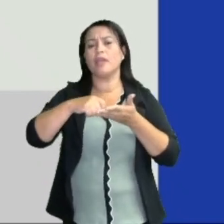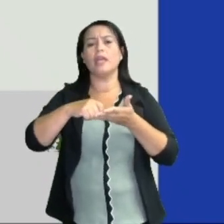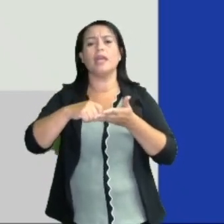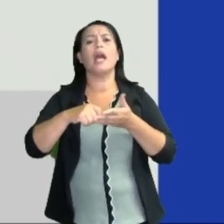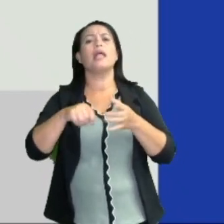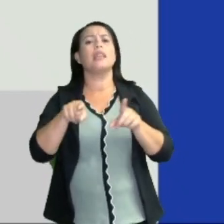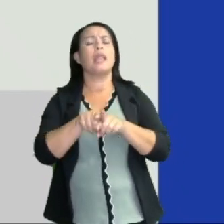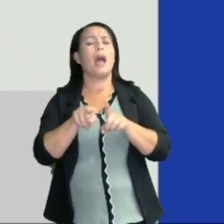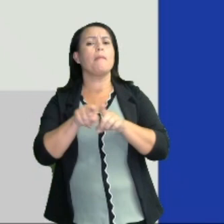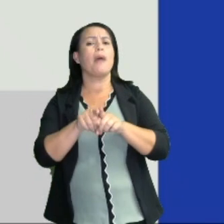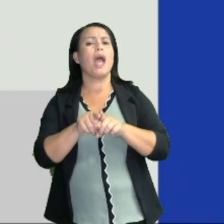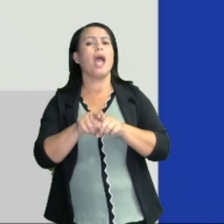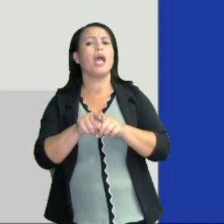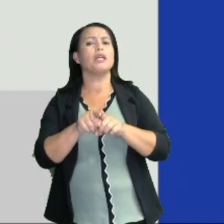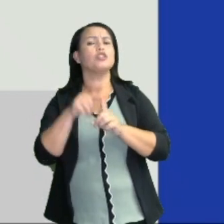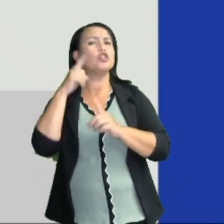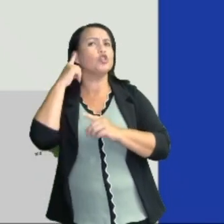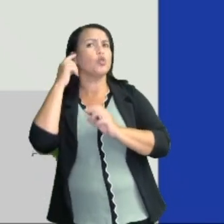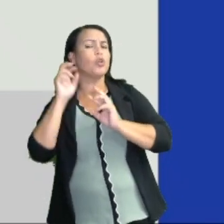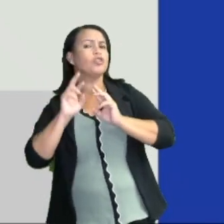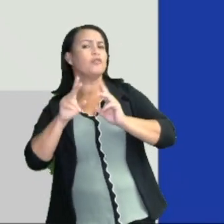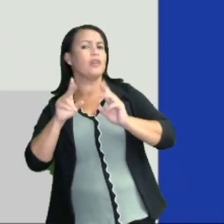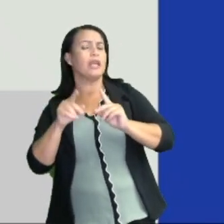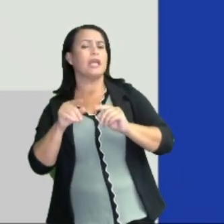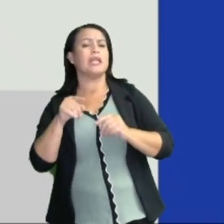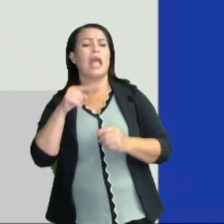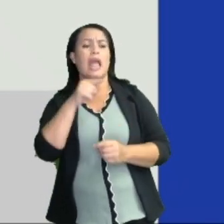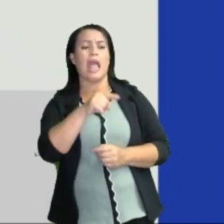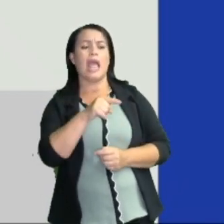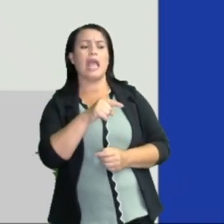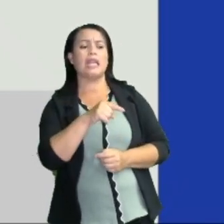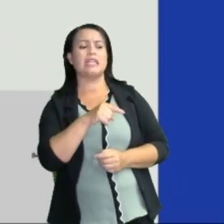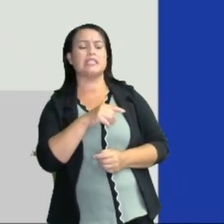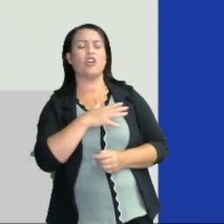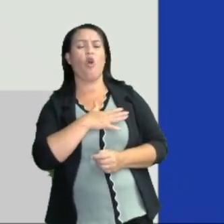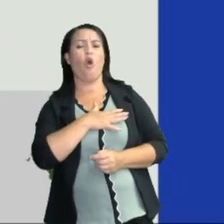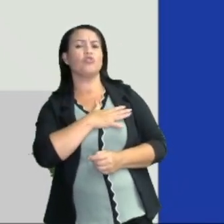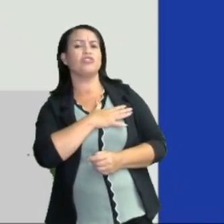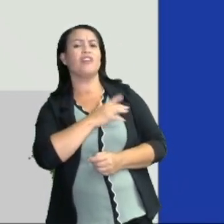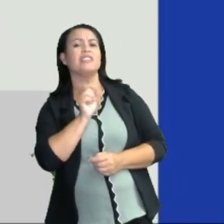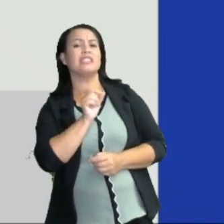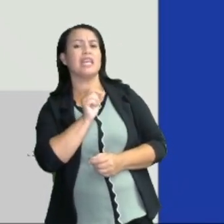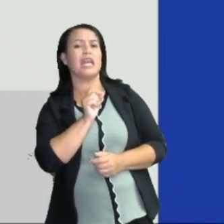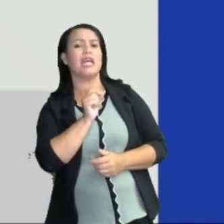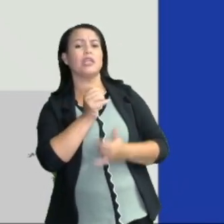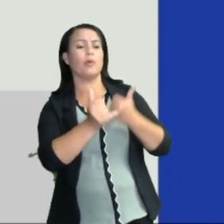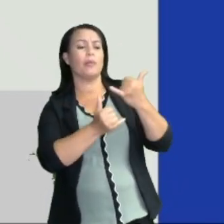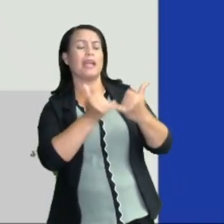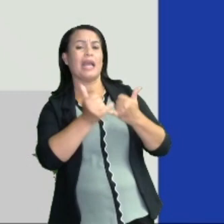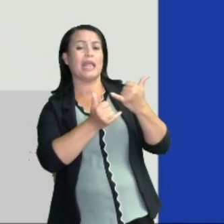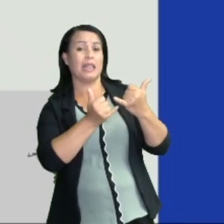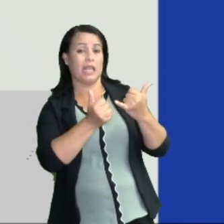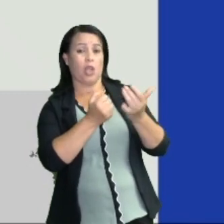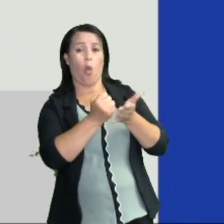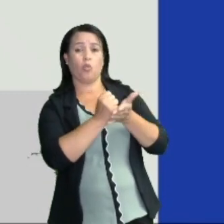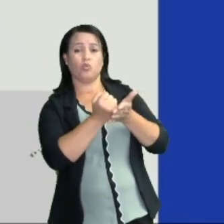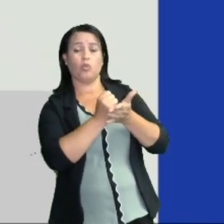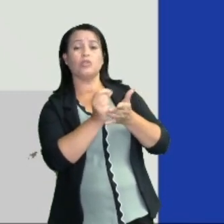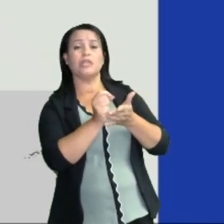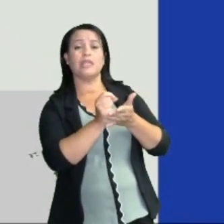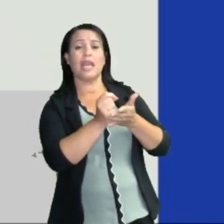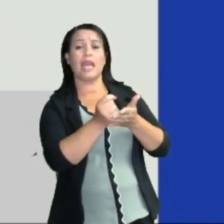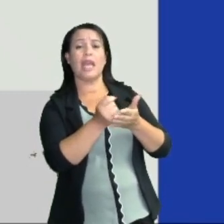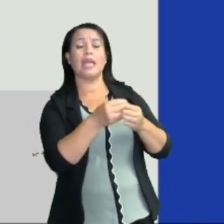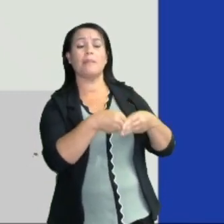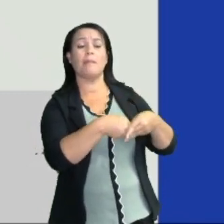Por exemplo, ele não era muito fã do jogo de baralho. Aqui, jogo é um substantivo.